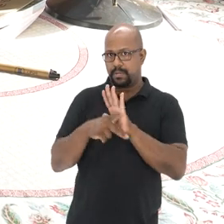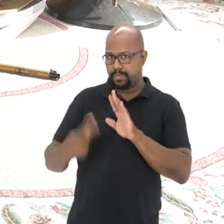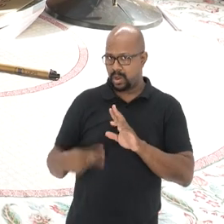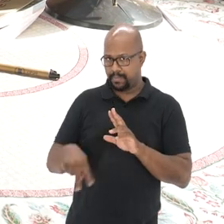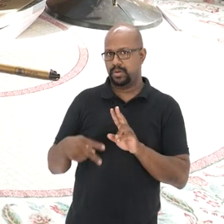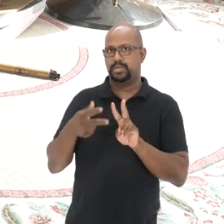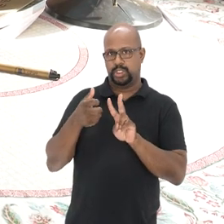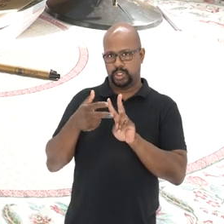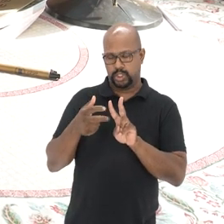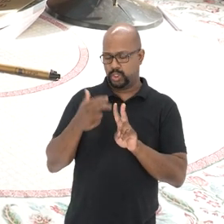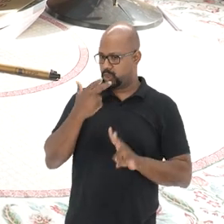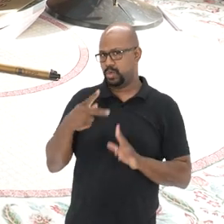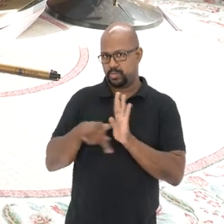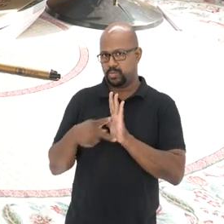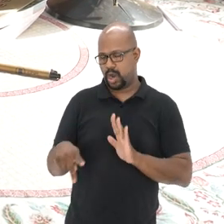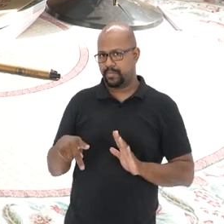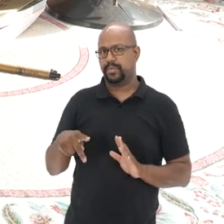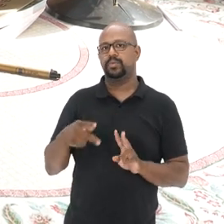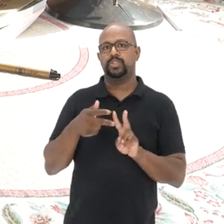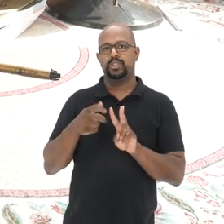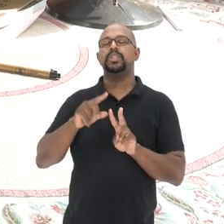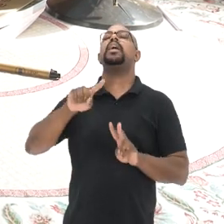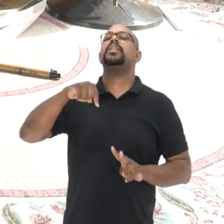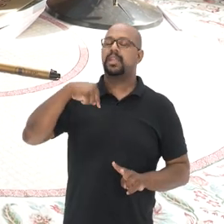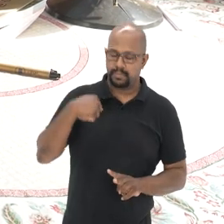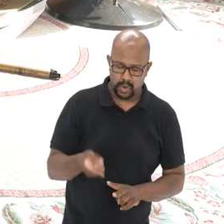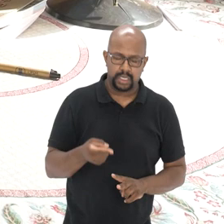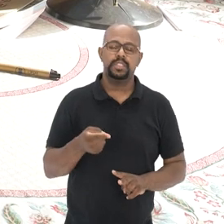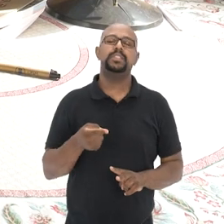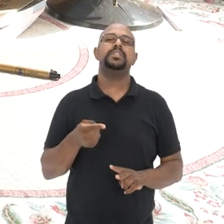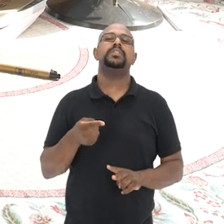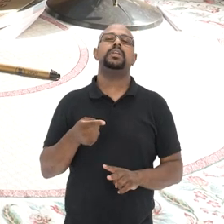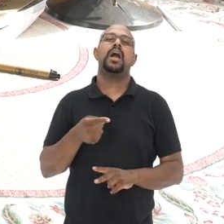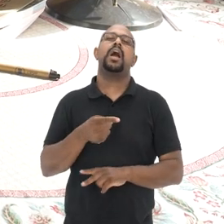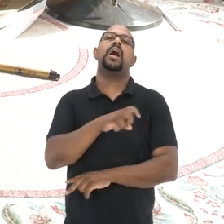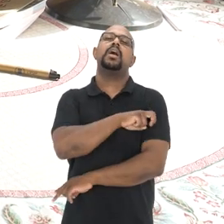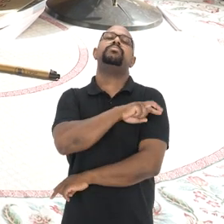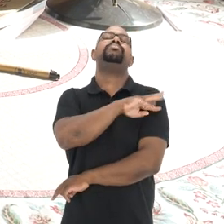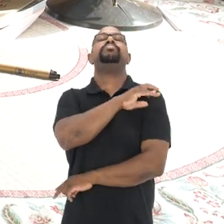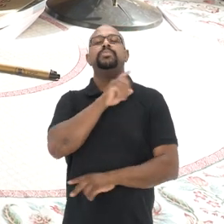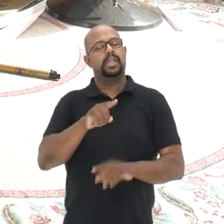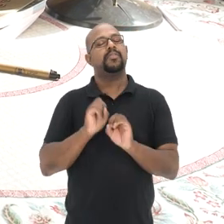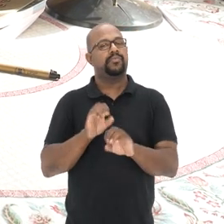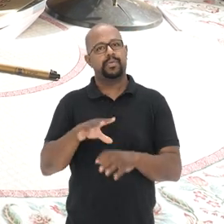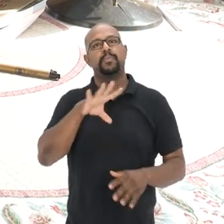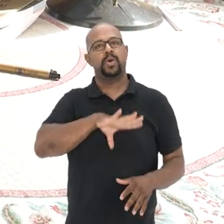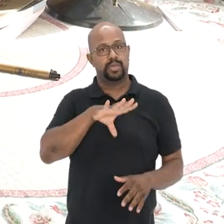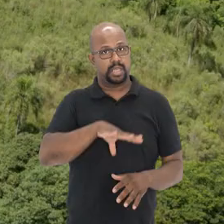caingangue. No caingangue nós alfabetizamos. Depois que vem a alfabetização em